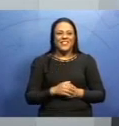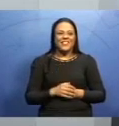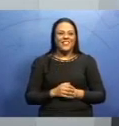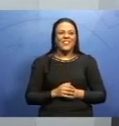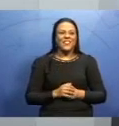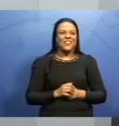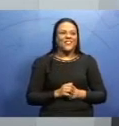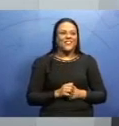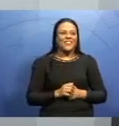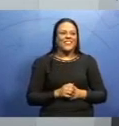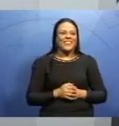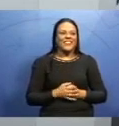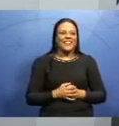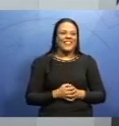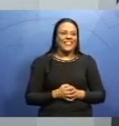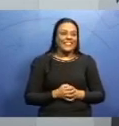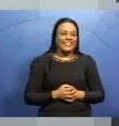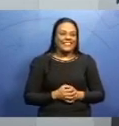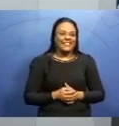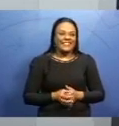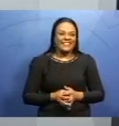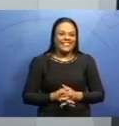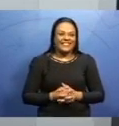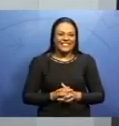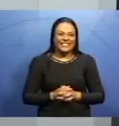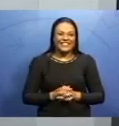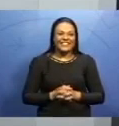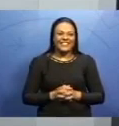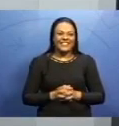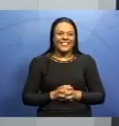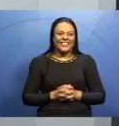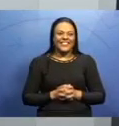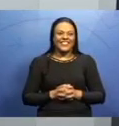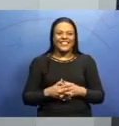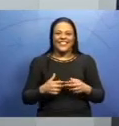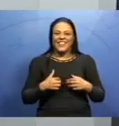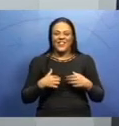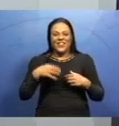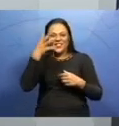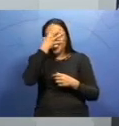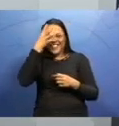O macaco também. Eu estava esquecendo do macaco.